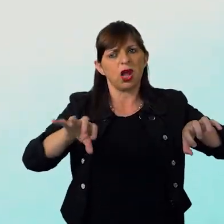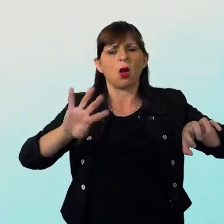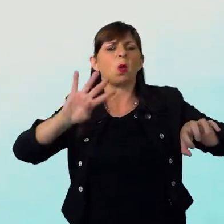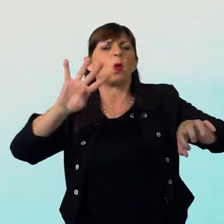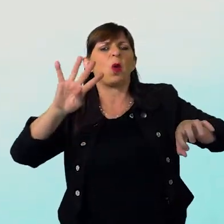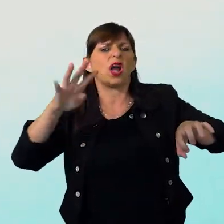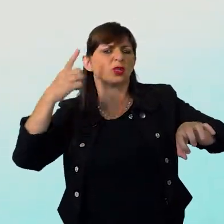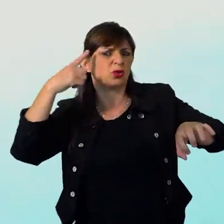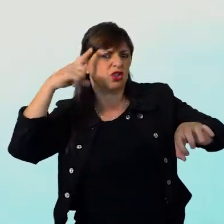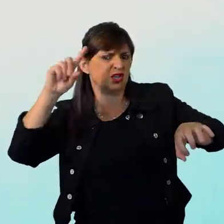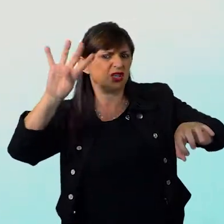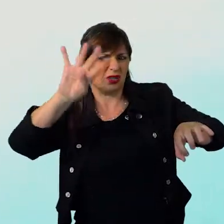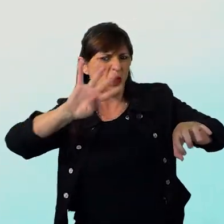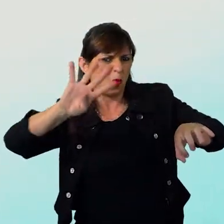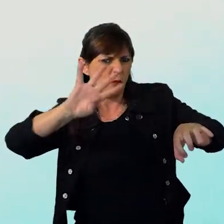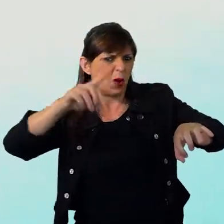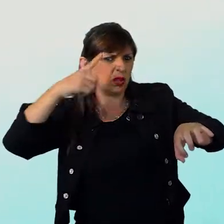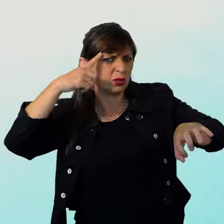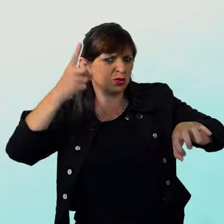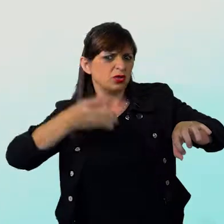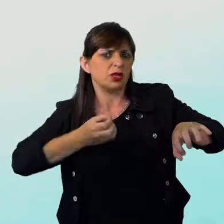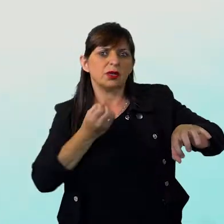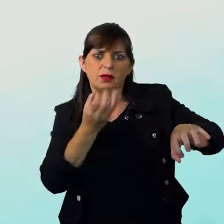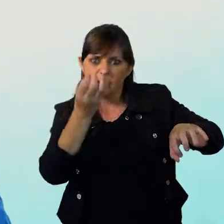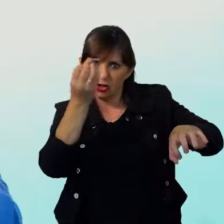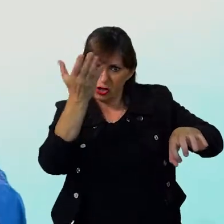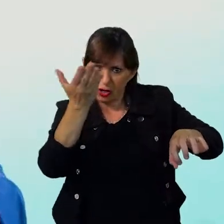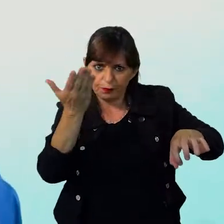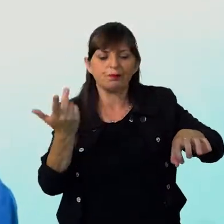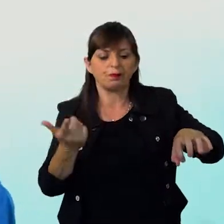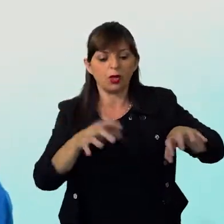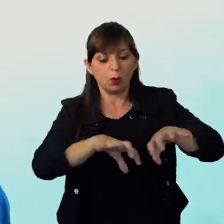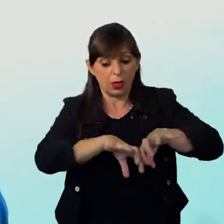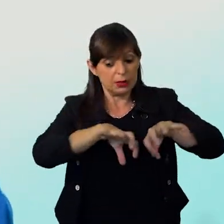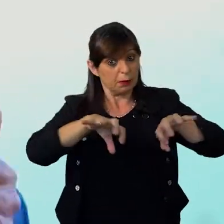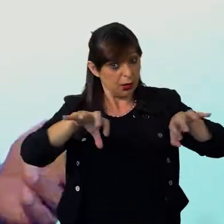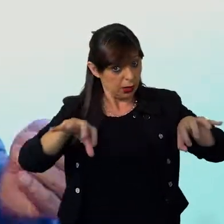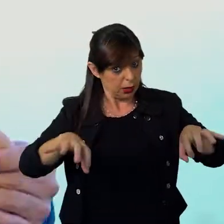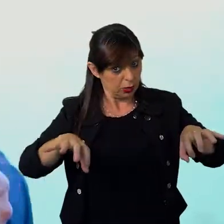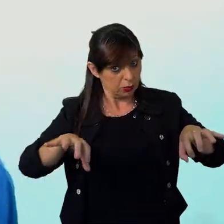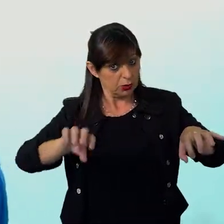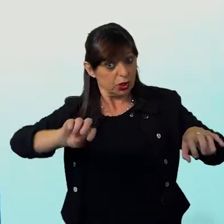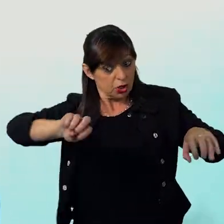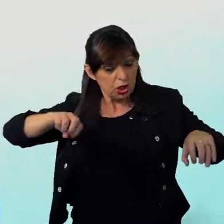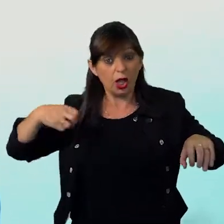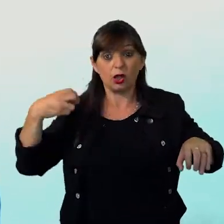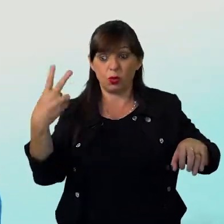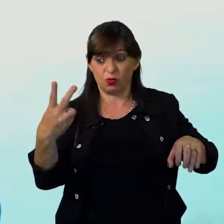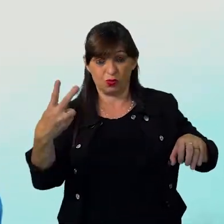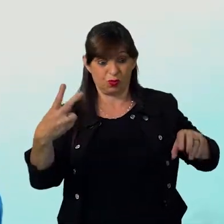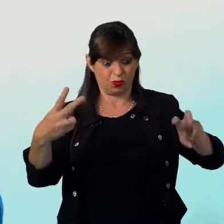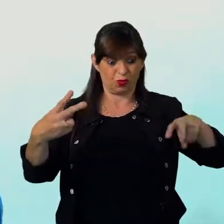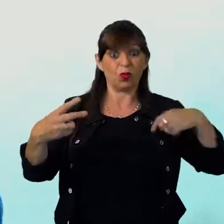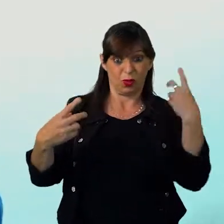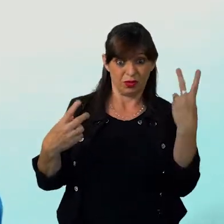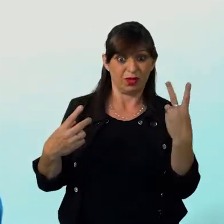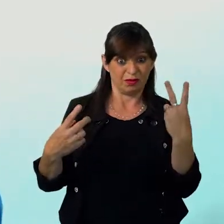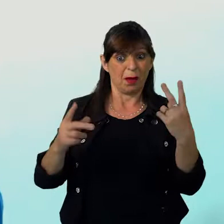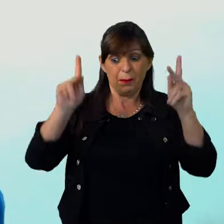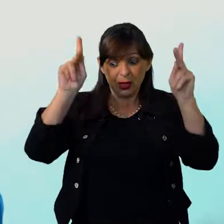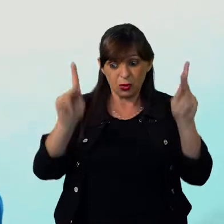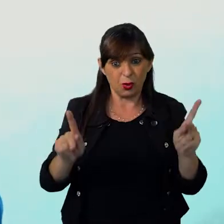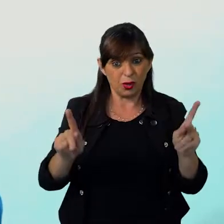4 um dois na ponta da frente dois na parte de trás do Brava praticamente articulação mas